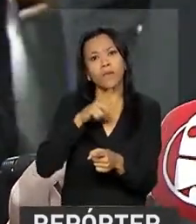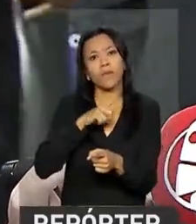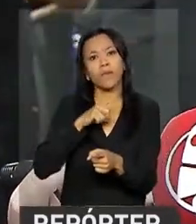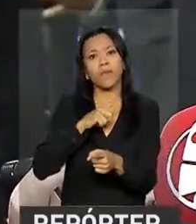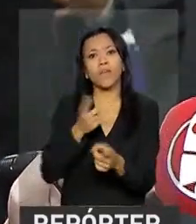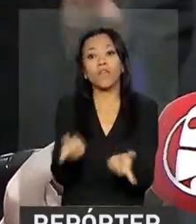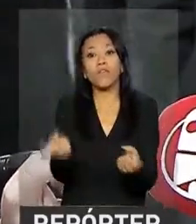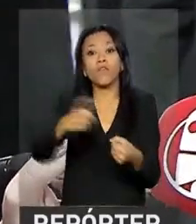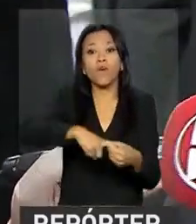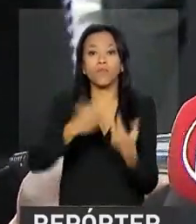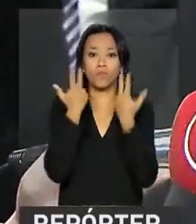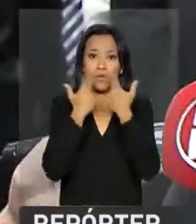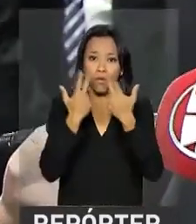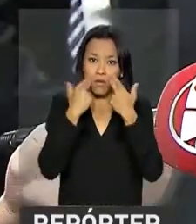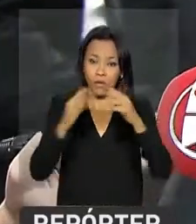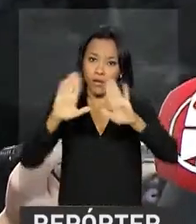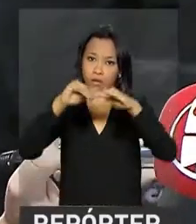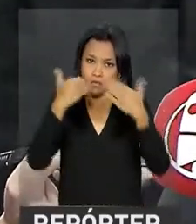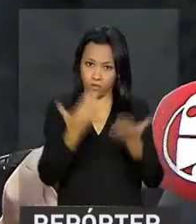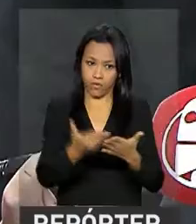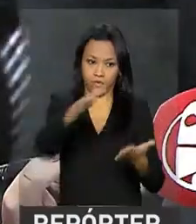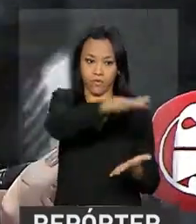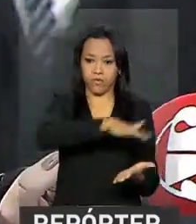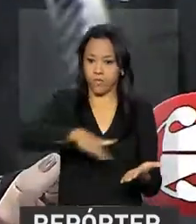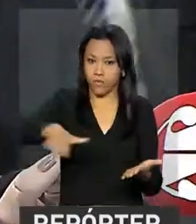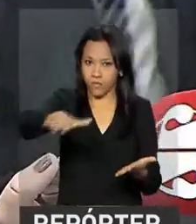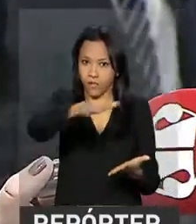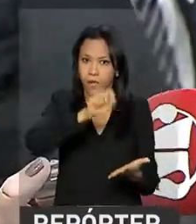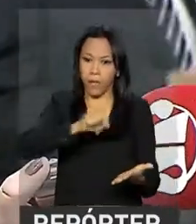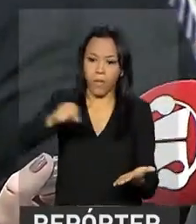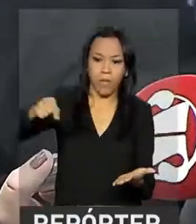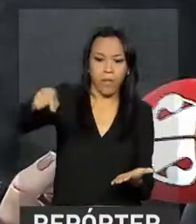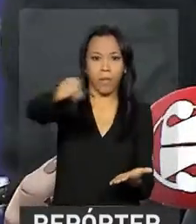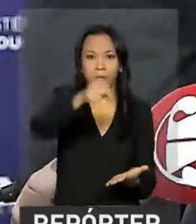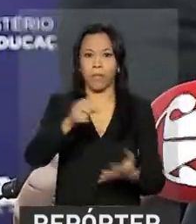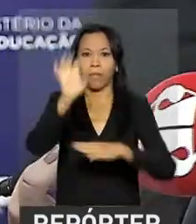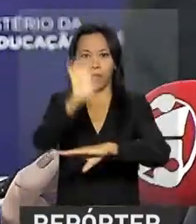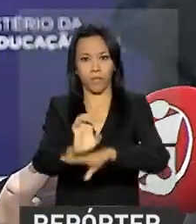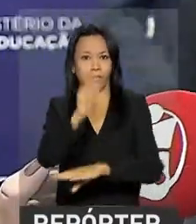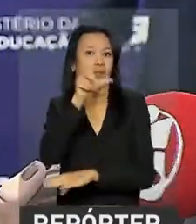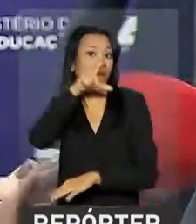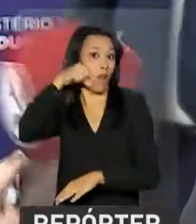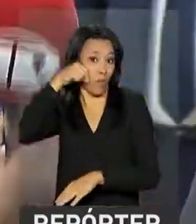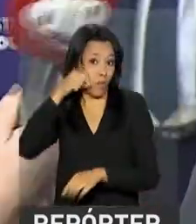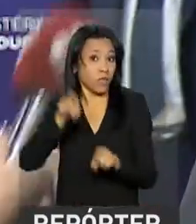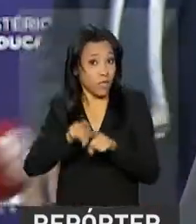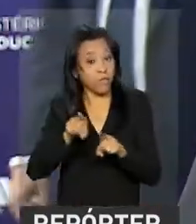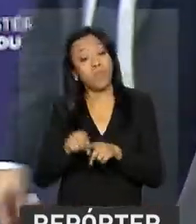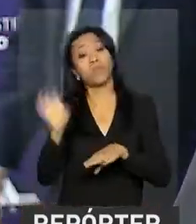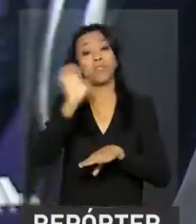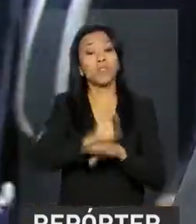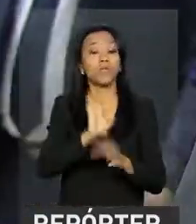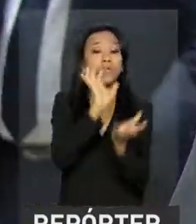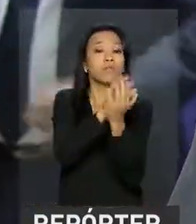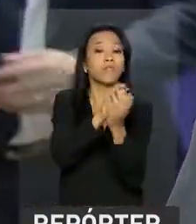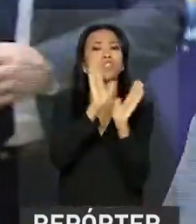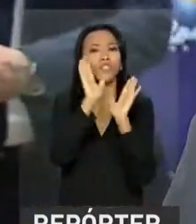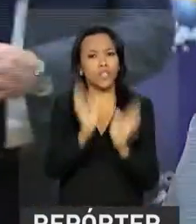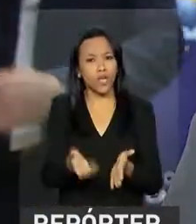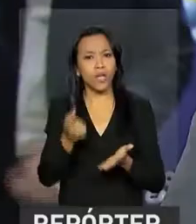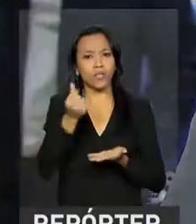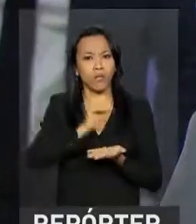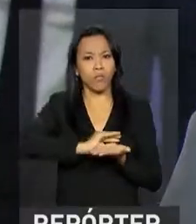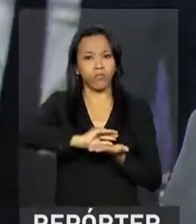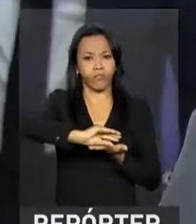a normalidade de funcionamento da rede de educação no estado de Alagoas e também no estado de Pernambuco, que já foi contemplado com